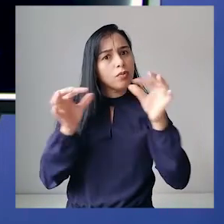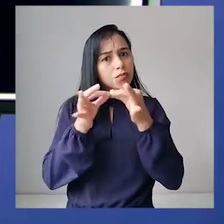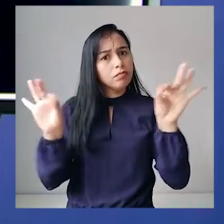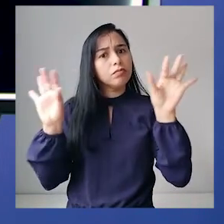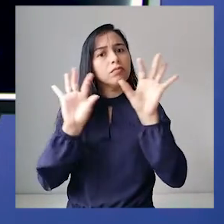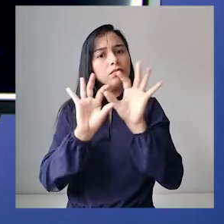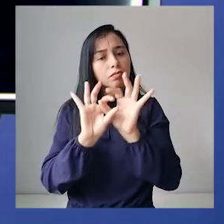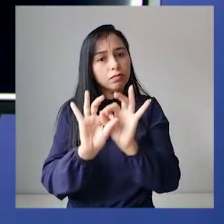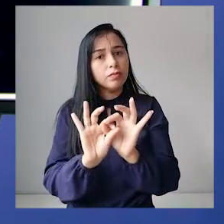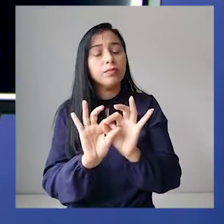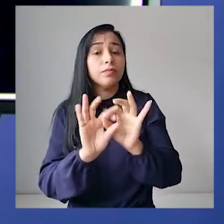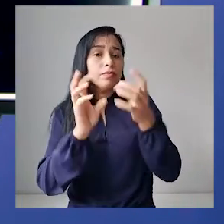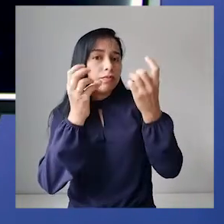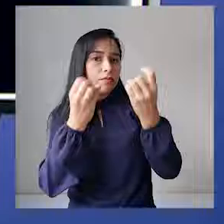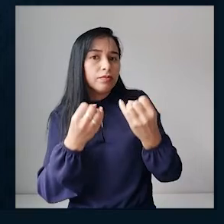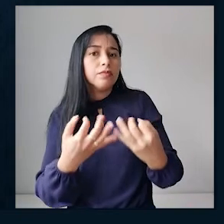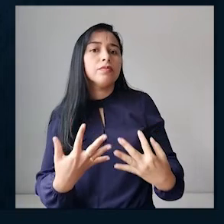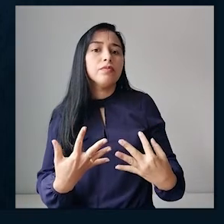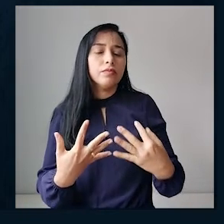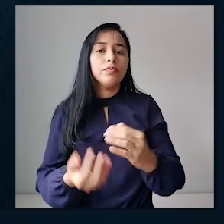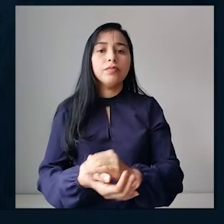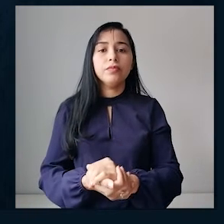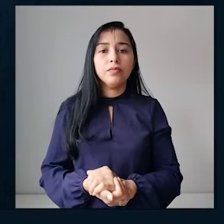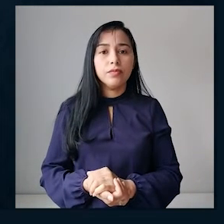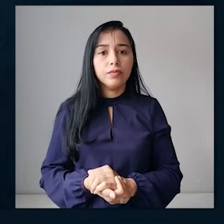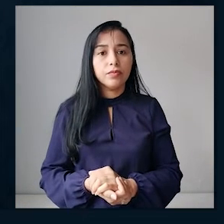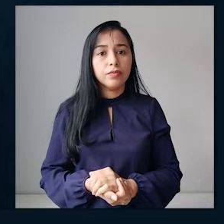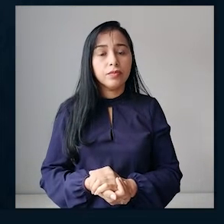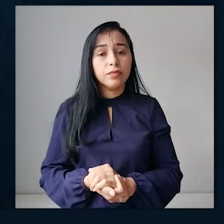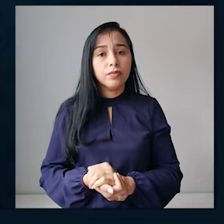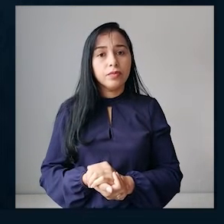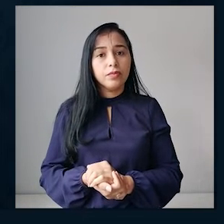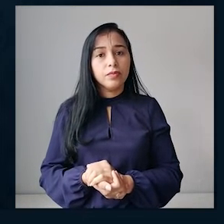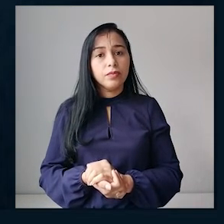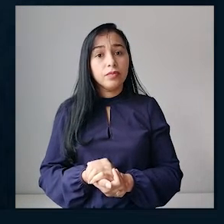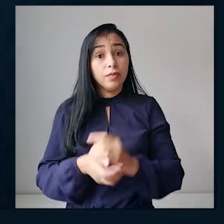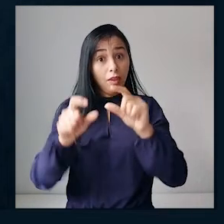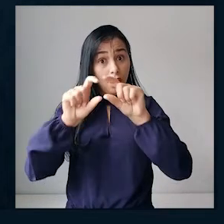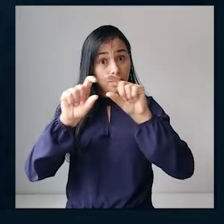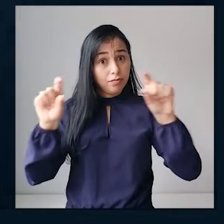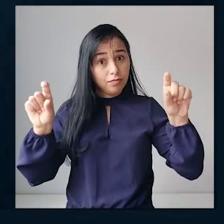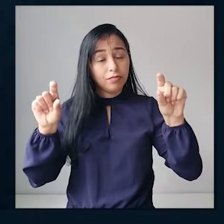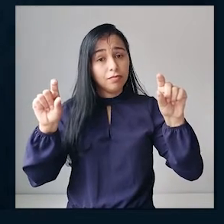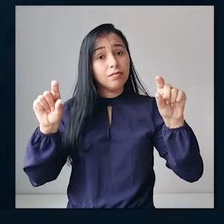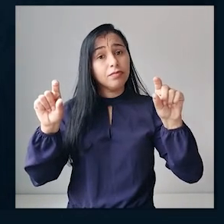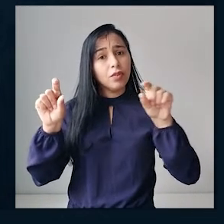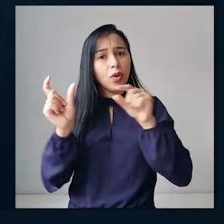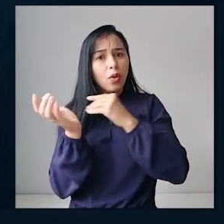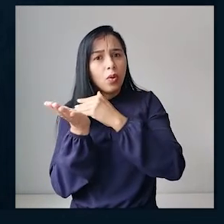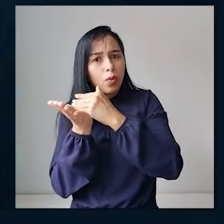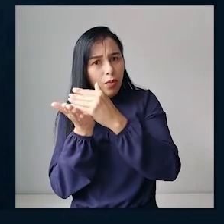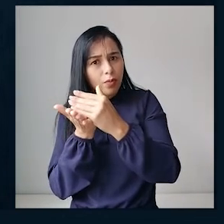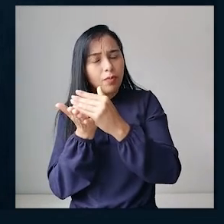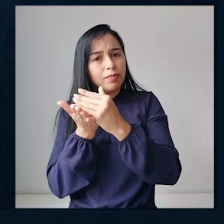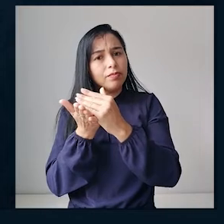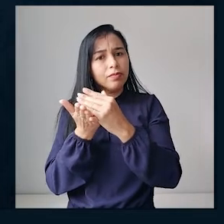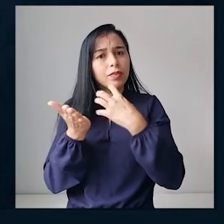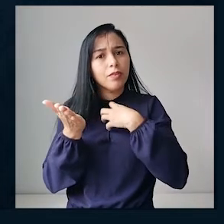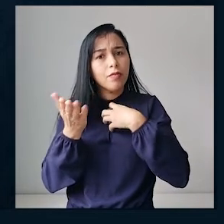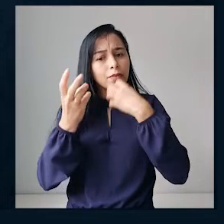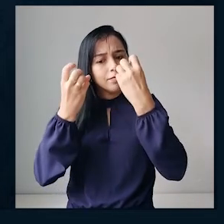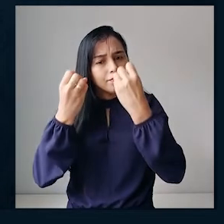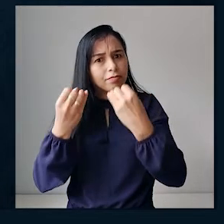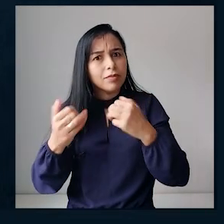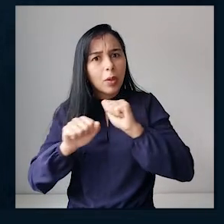sindéticas explicativas. Elas iniciam a oração destinada a esclarecer ou explicar